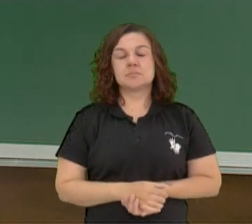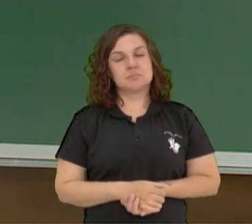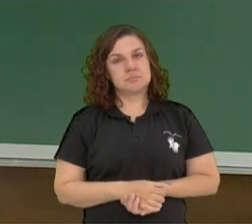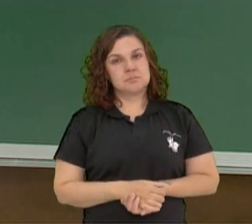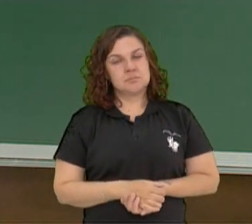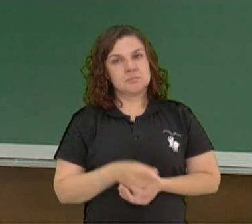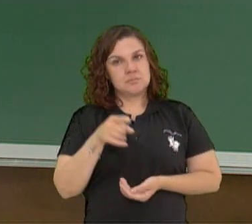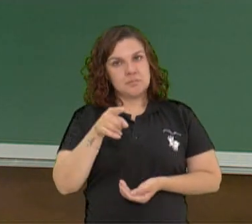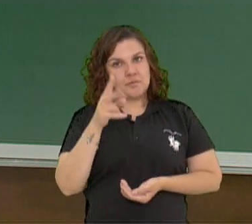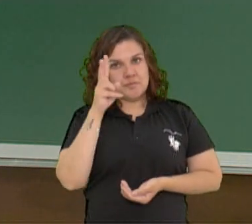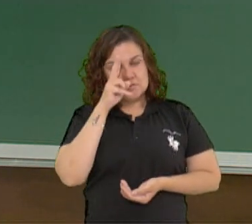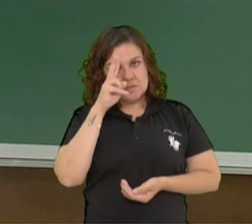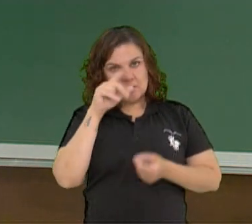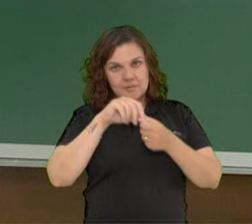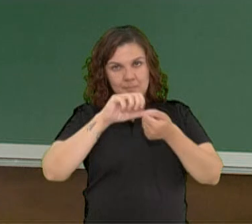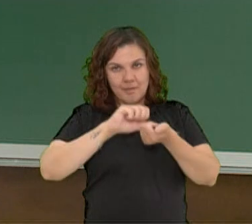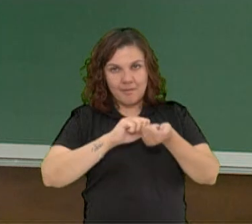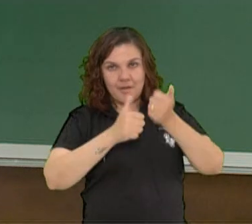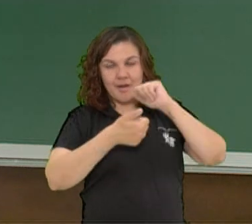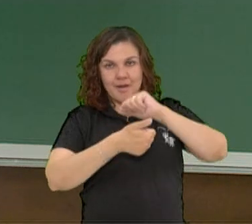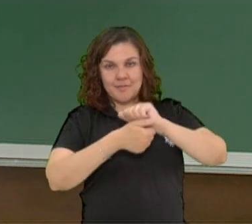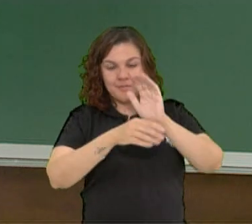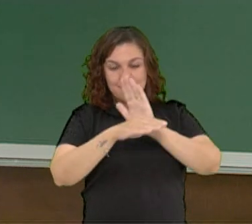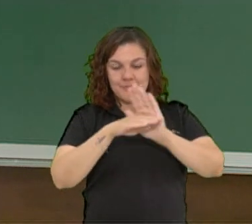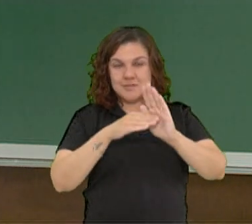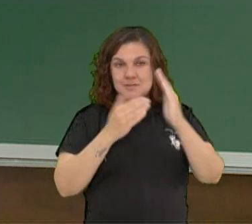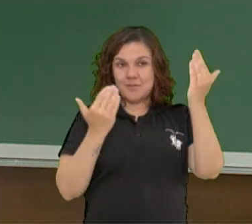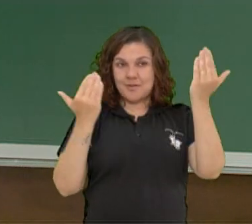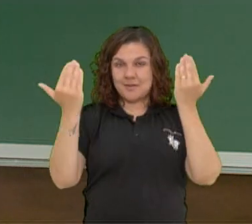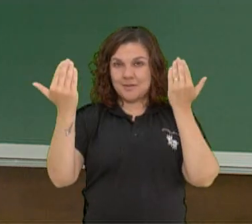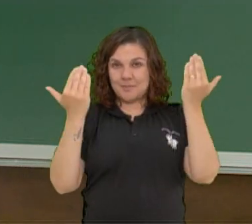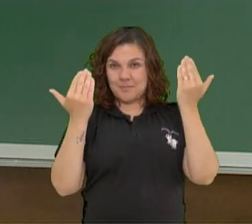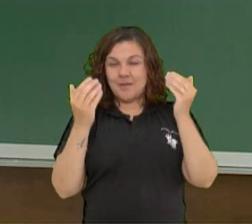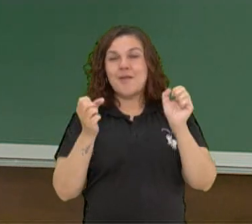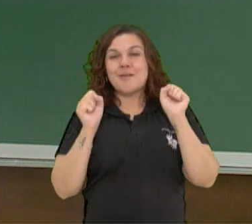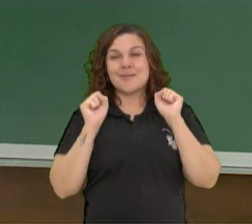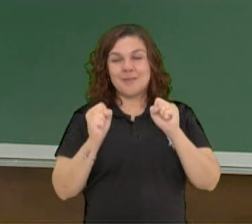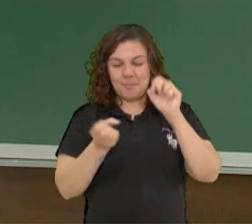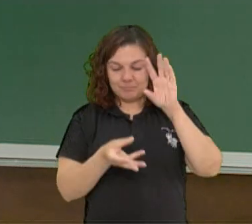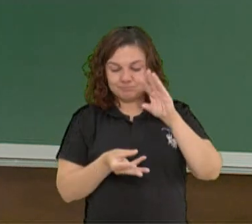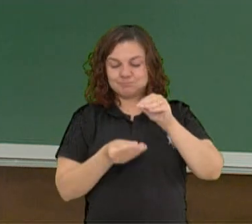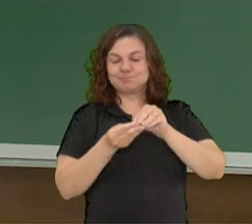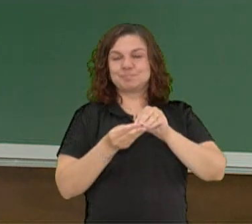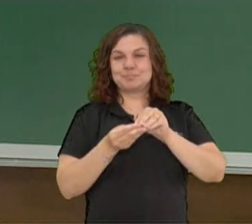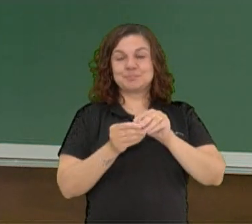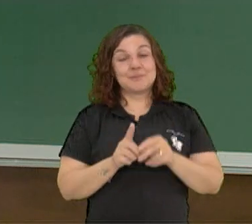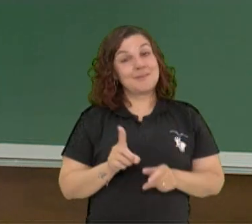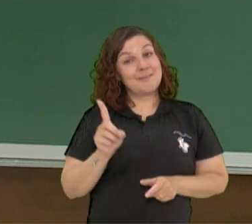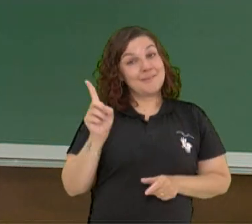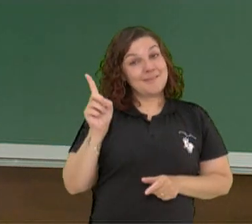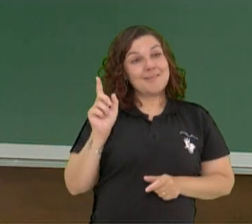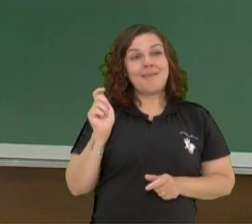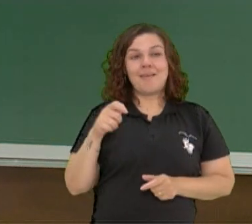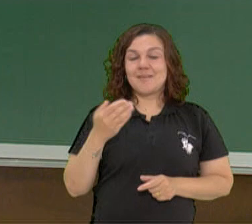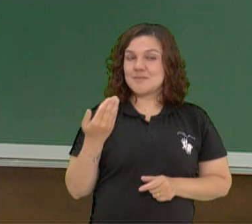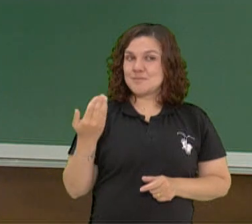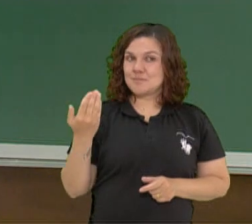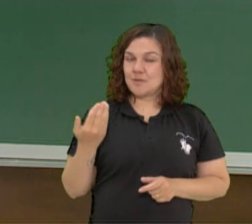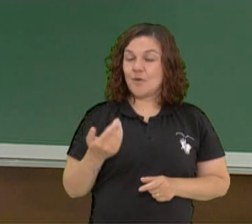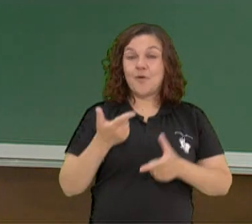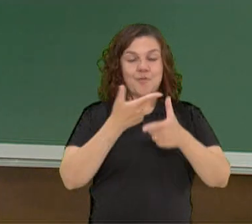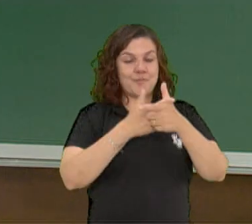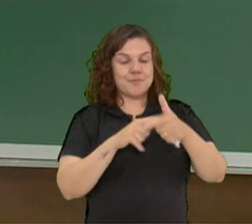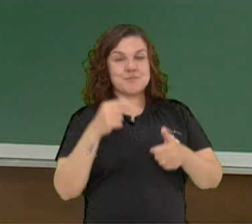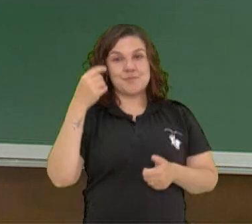Mas lembra que eu posso transformar em frações equivalentes? Eu posso simplificar? Então eu vou fazer isso. Então eu vou dividir